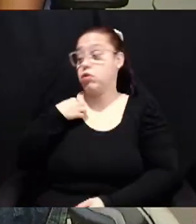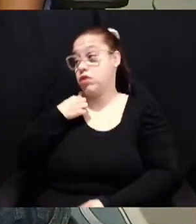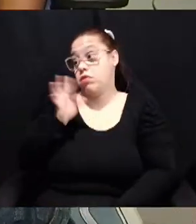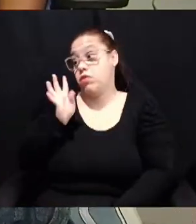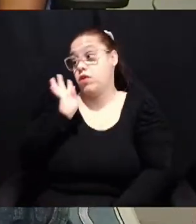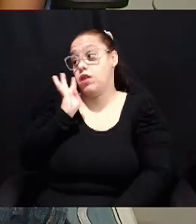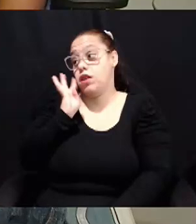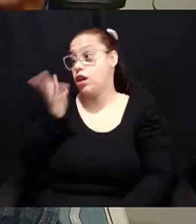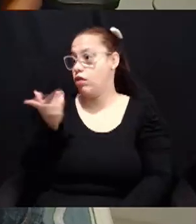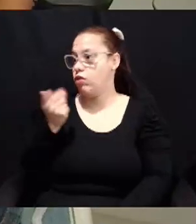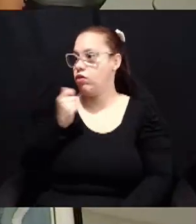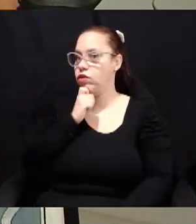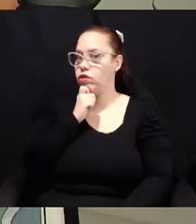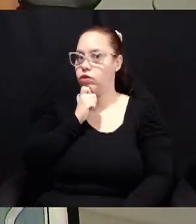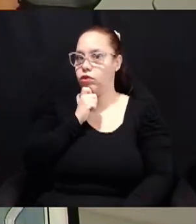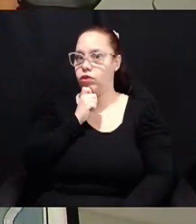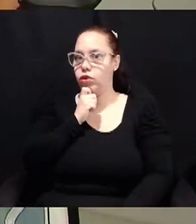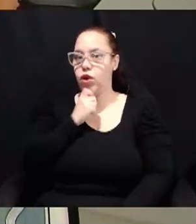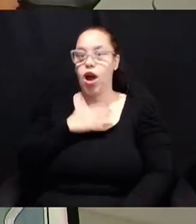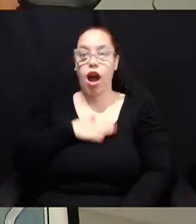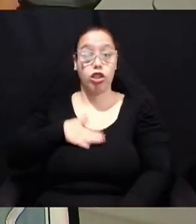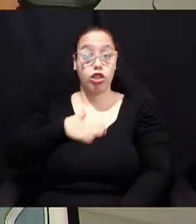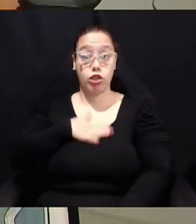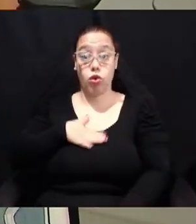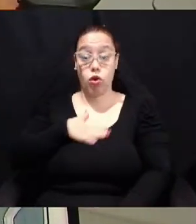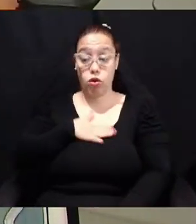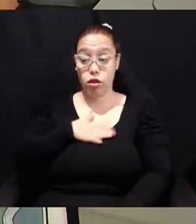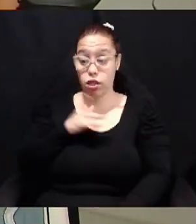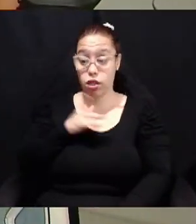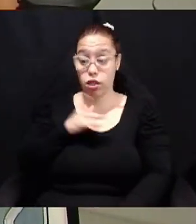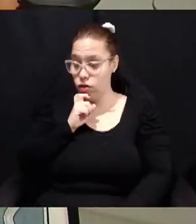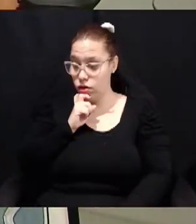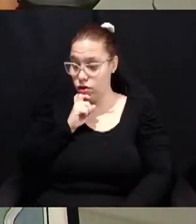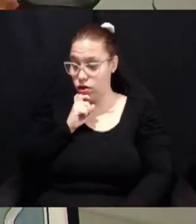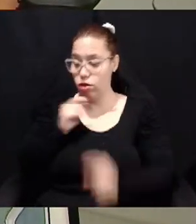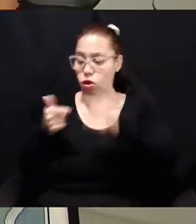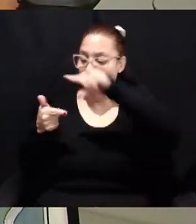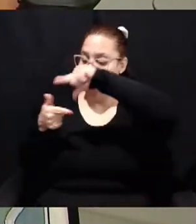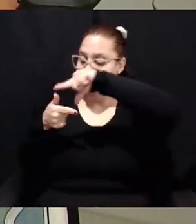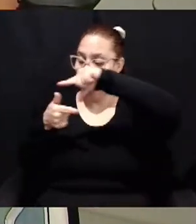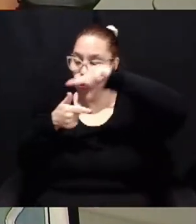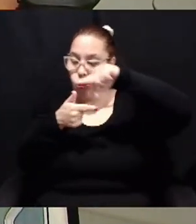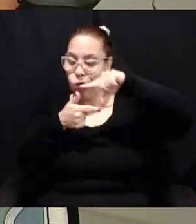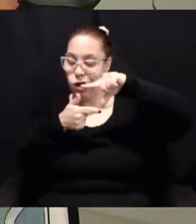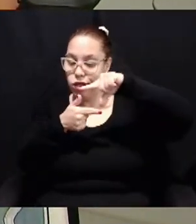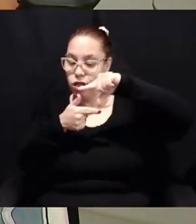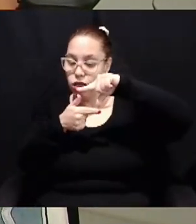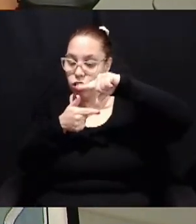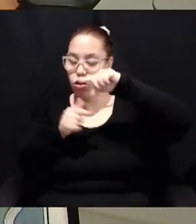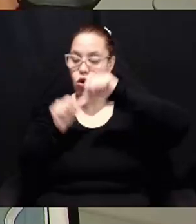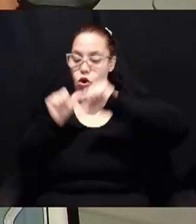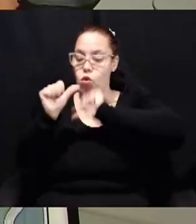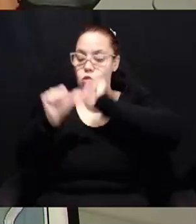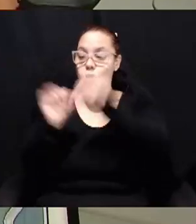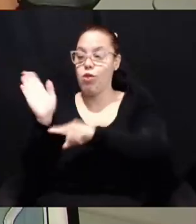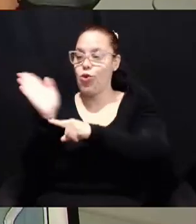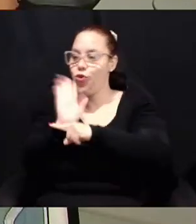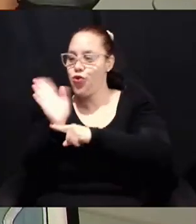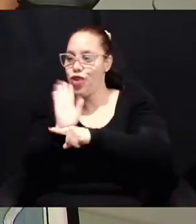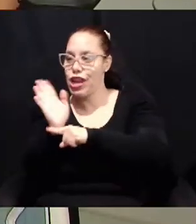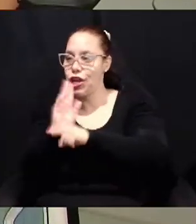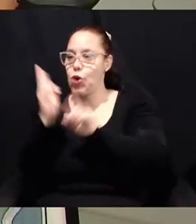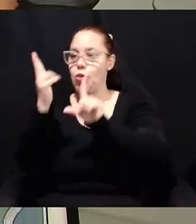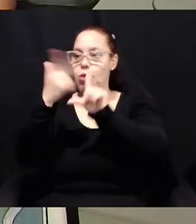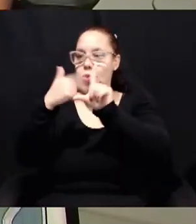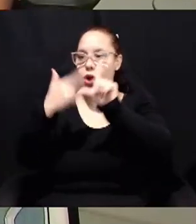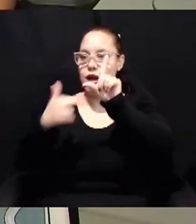gente gosta muito quando um quadrinho se torna um filme, uma animação, né? Tanto